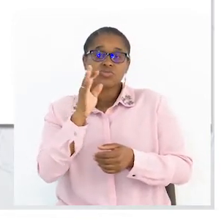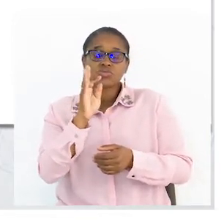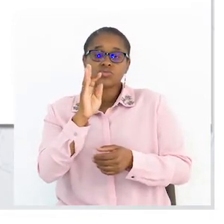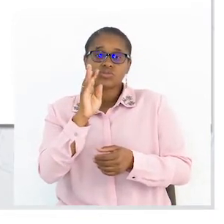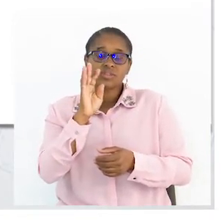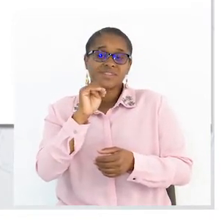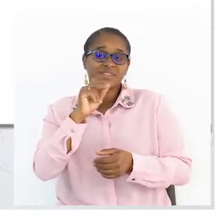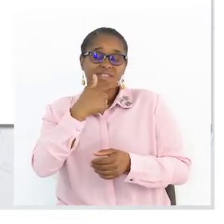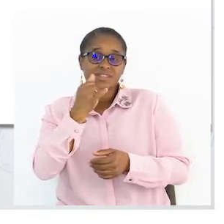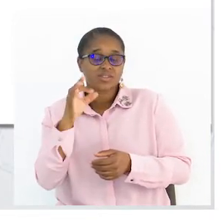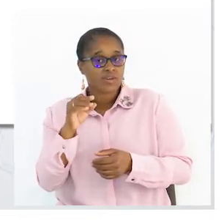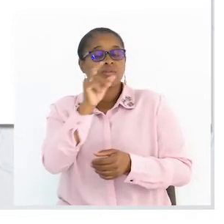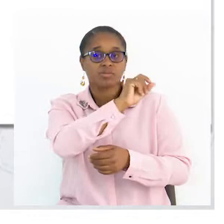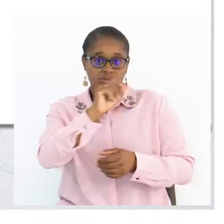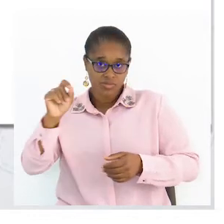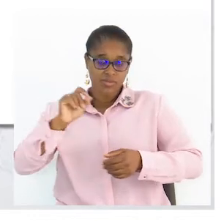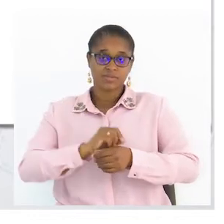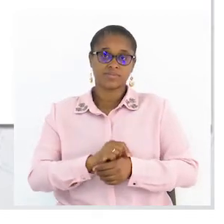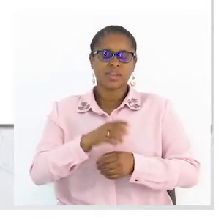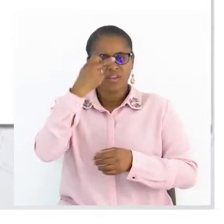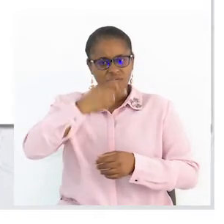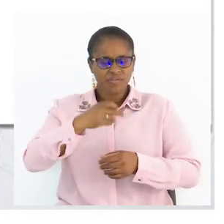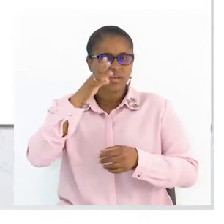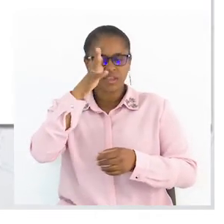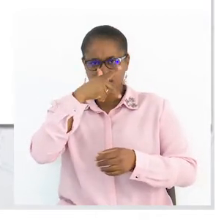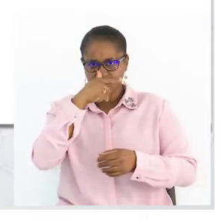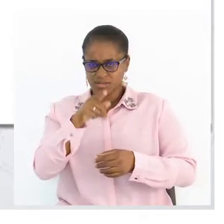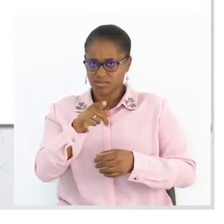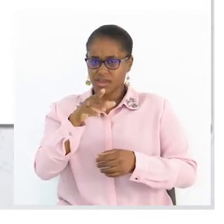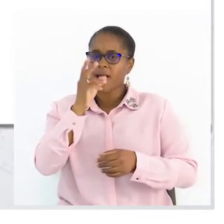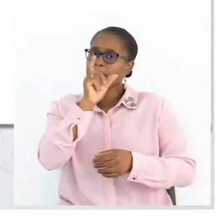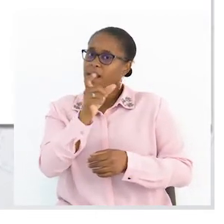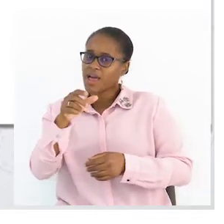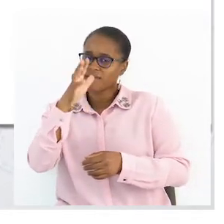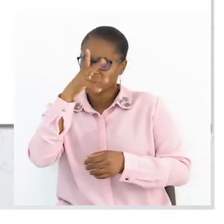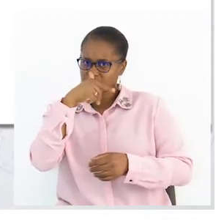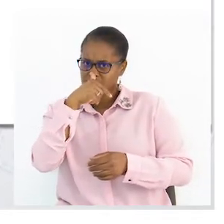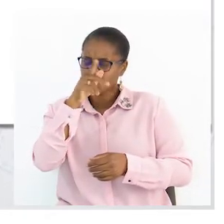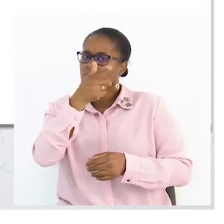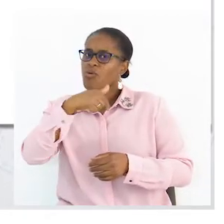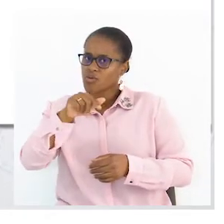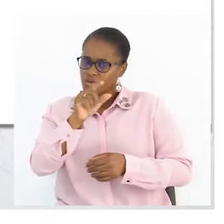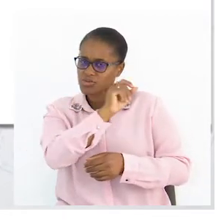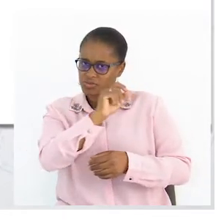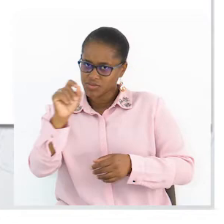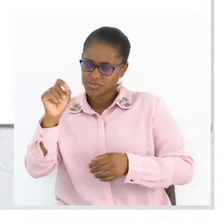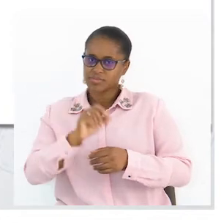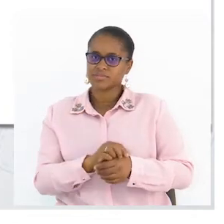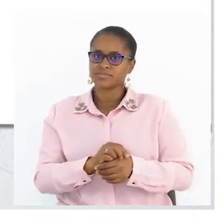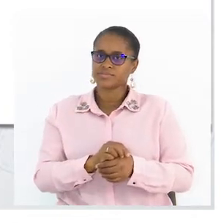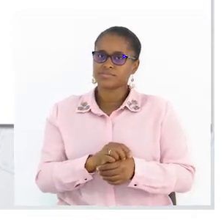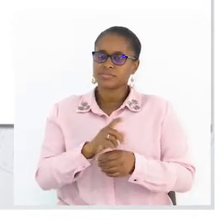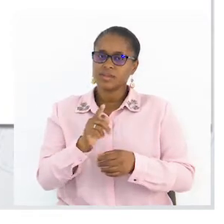Não fiques triste. A palavra triste aqui é o nosso predicativo do sujeito na linha E. O estado